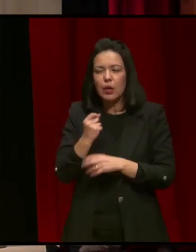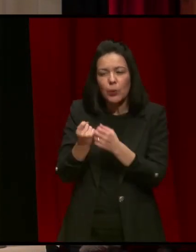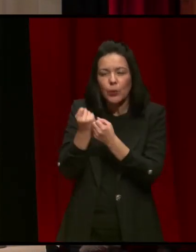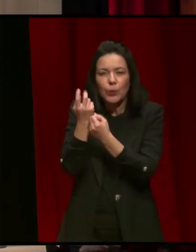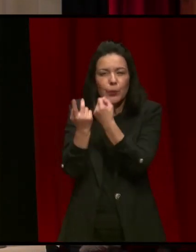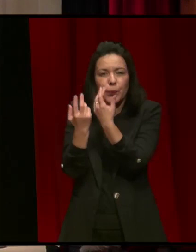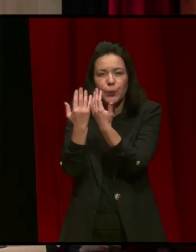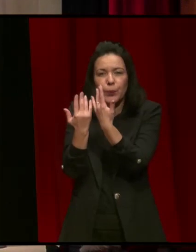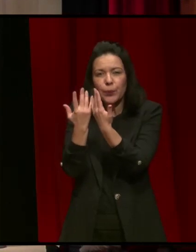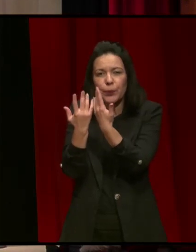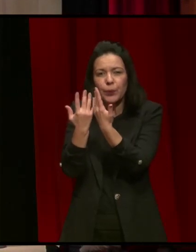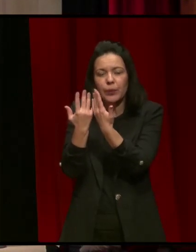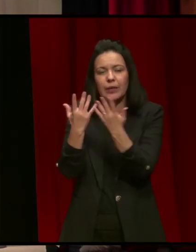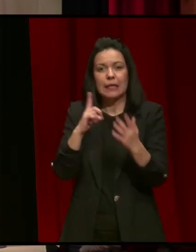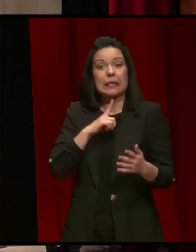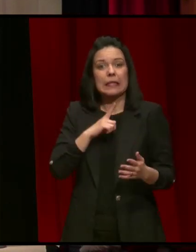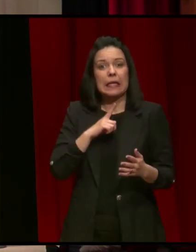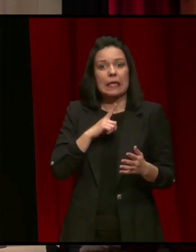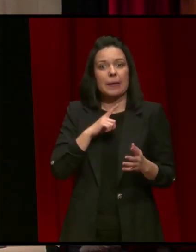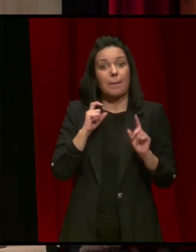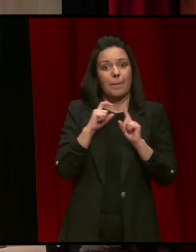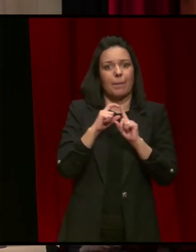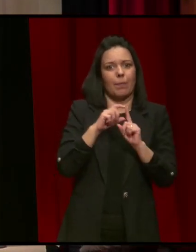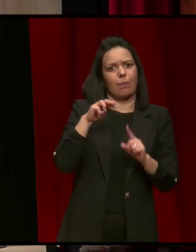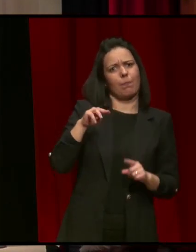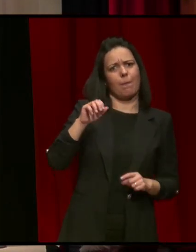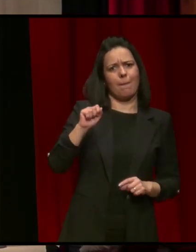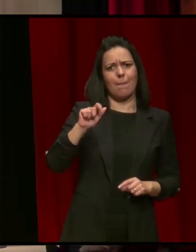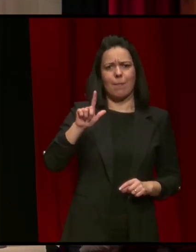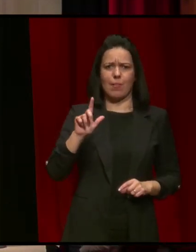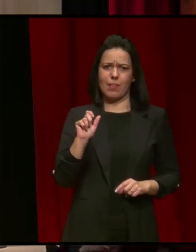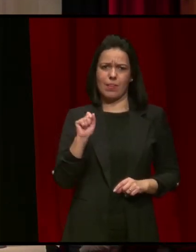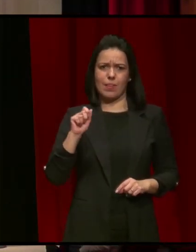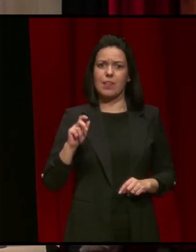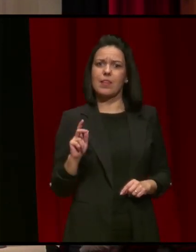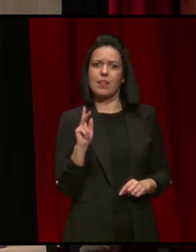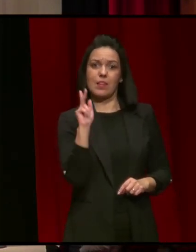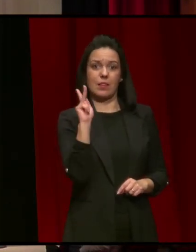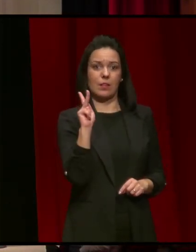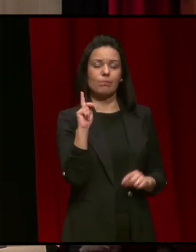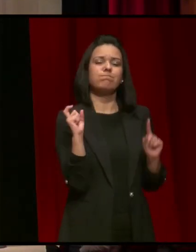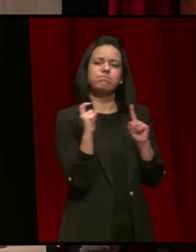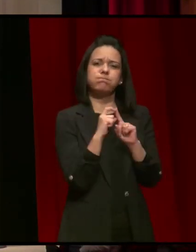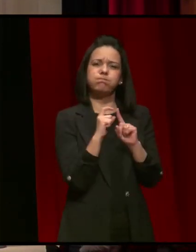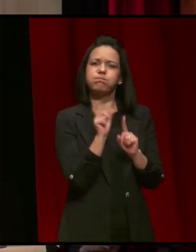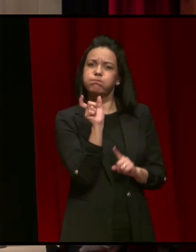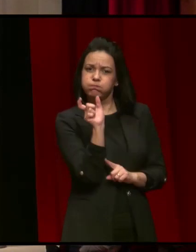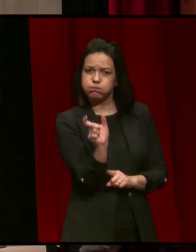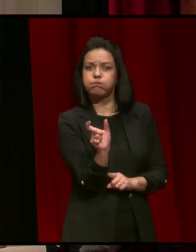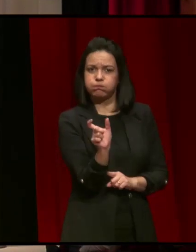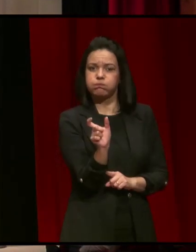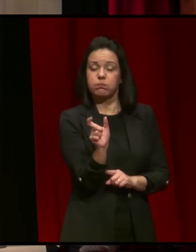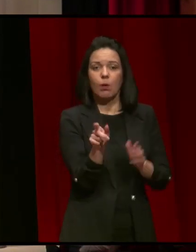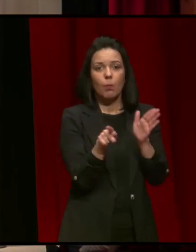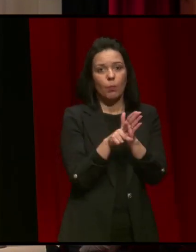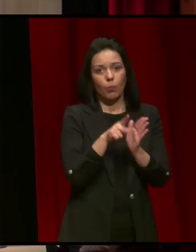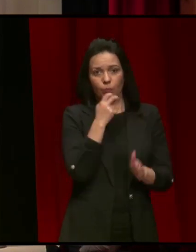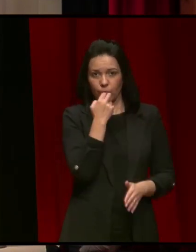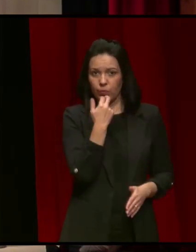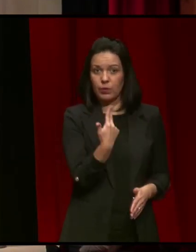O termo lá é malak. Malak é uma palavra hebraica que